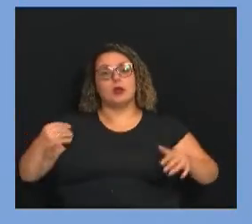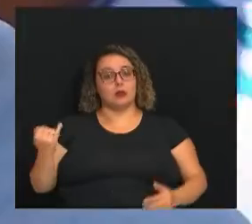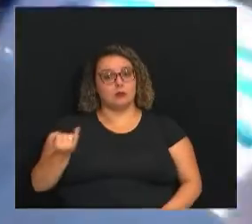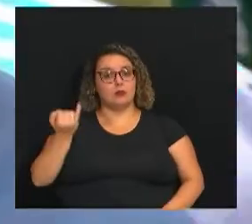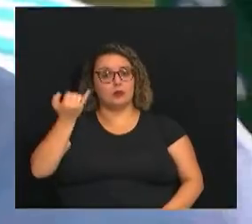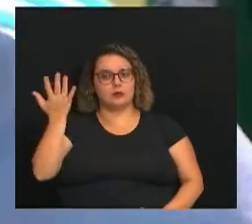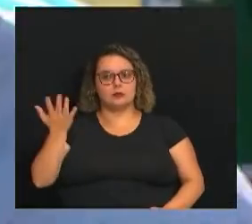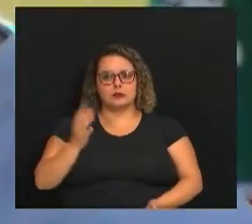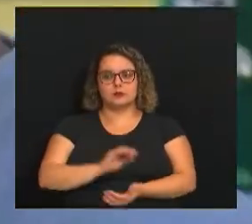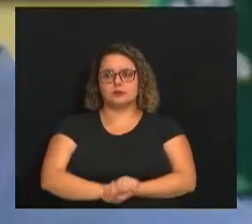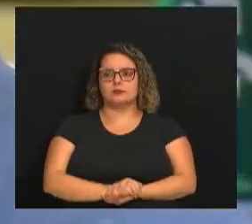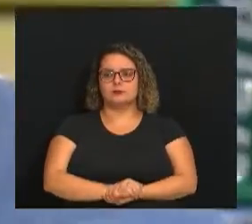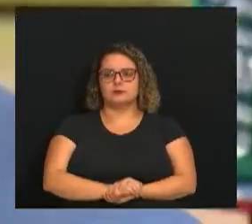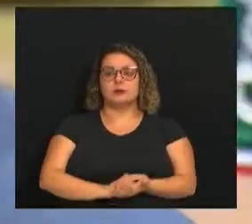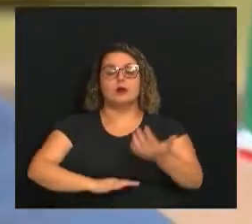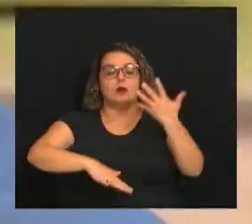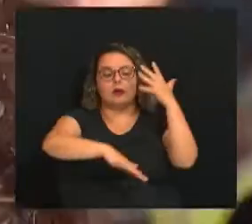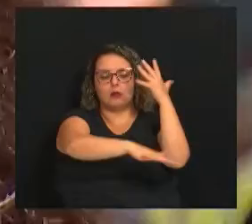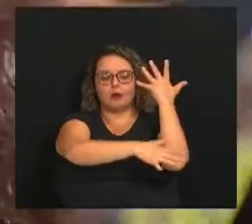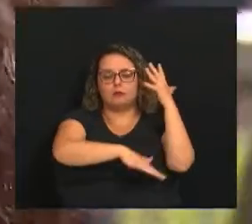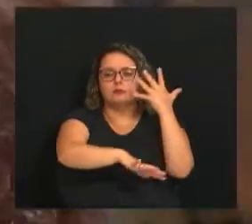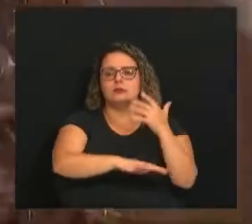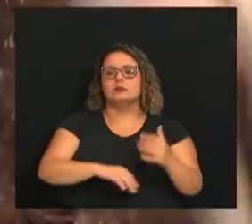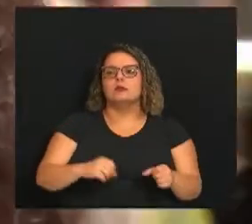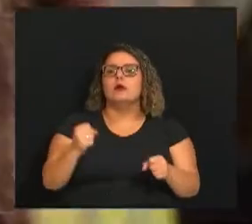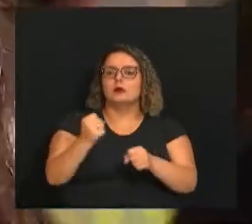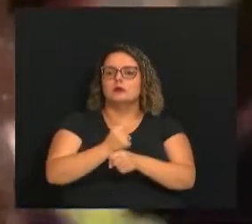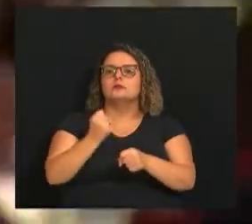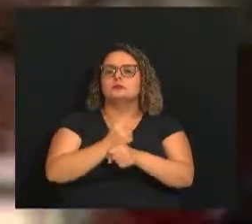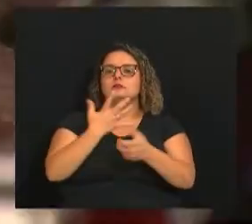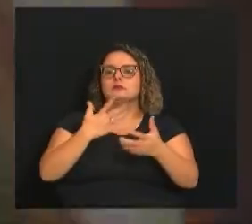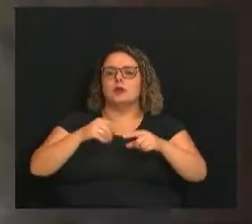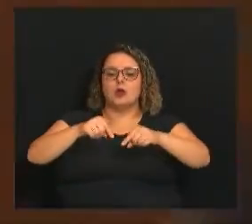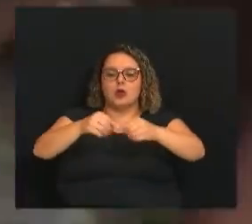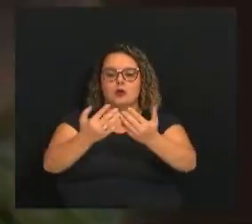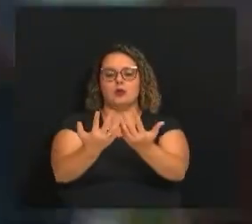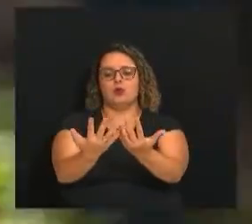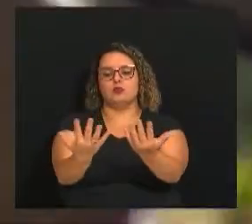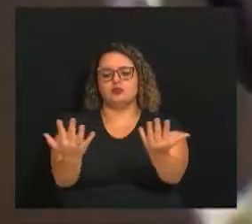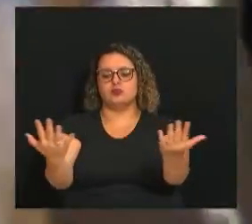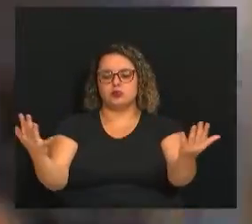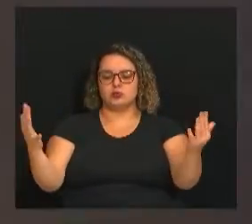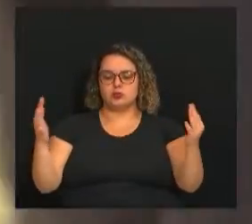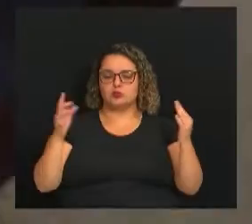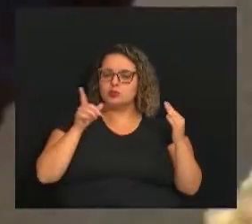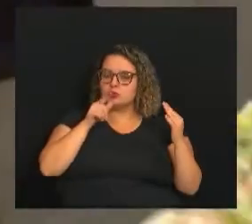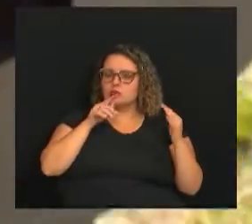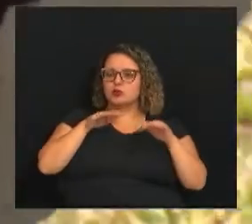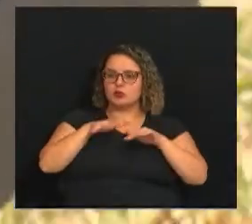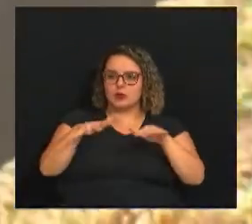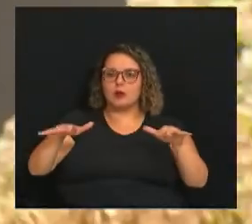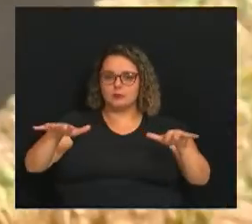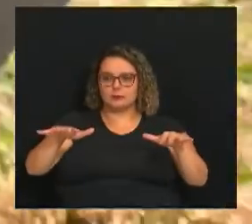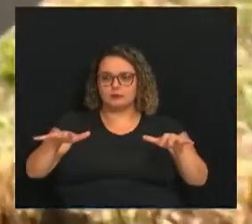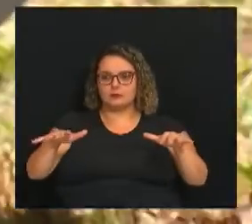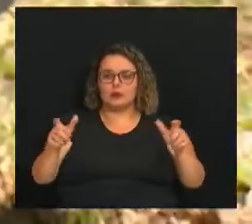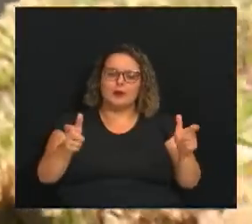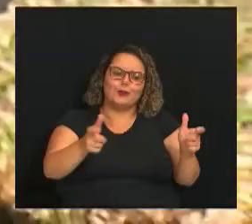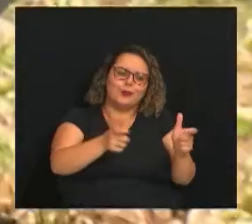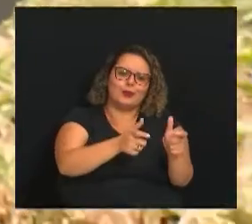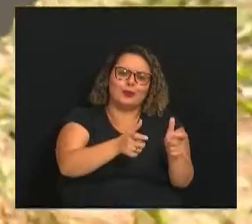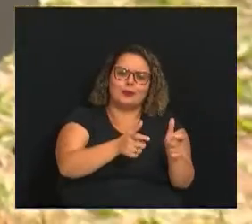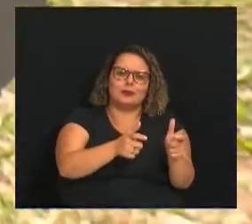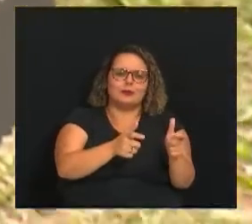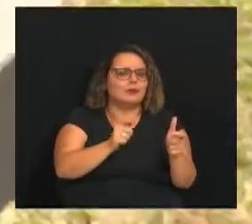então aquela praça vai ser construída na praça um reservatório e aí a pista de skate lá vai ser muito reduzida, praticamente fica